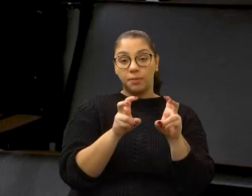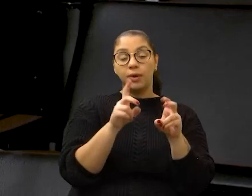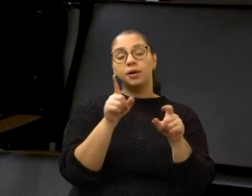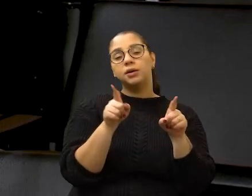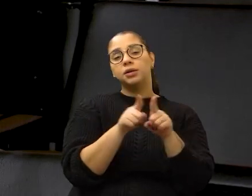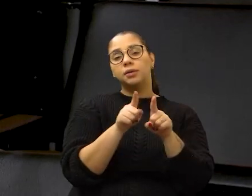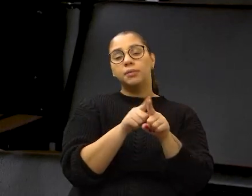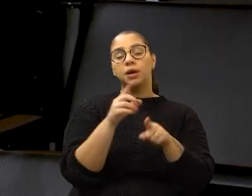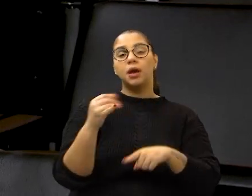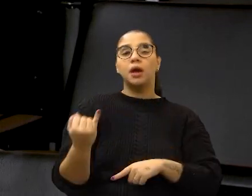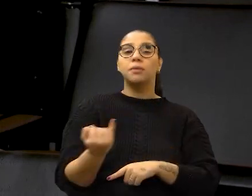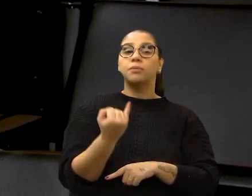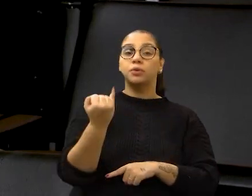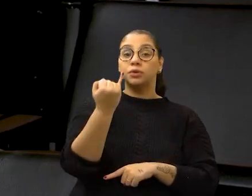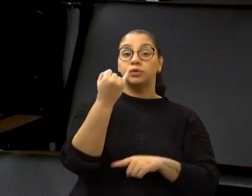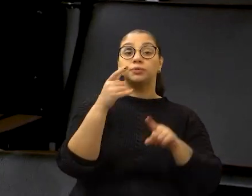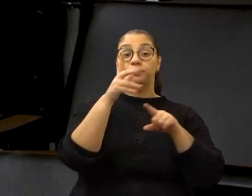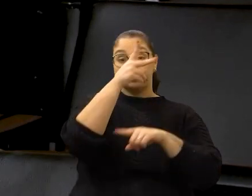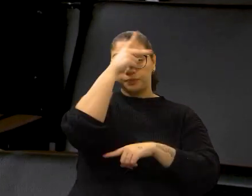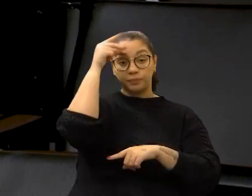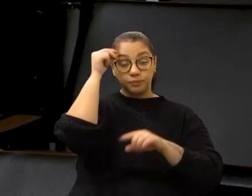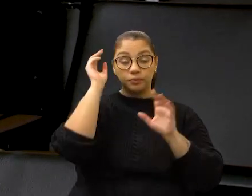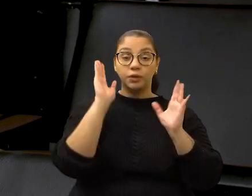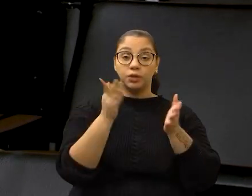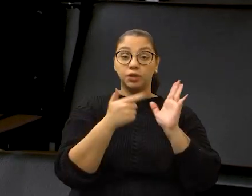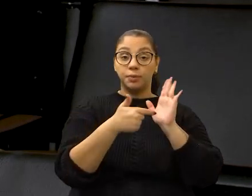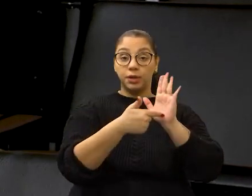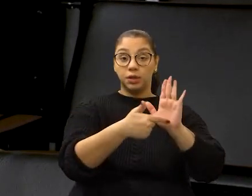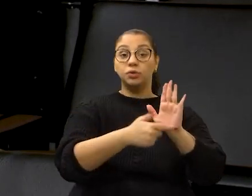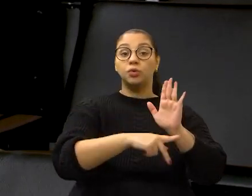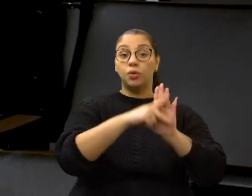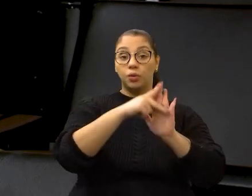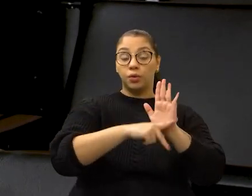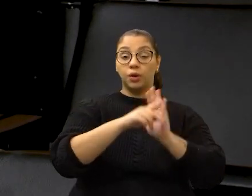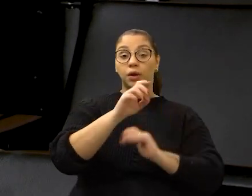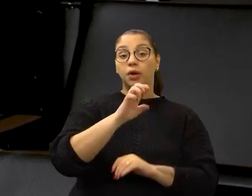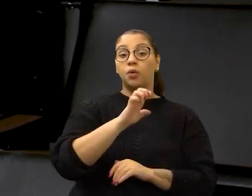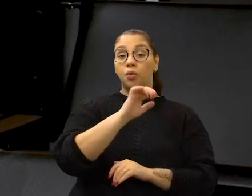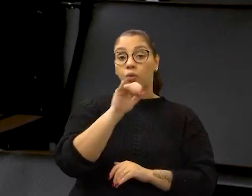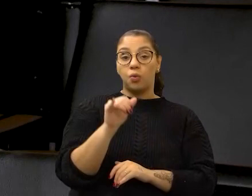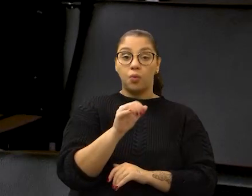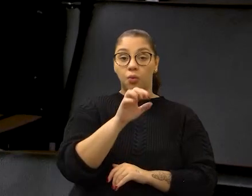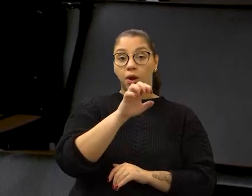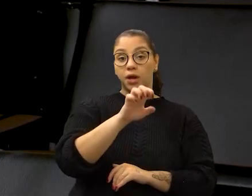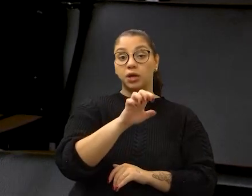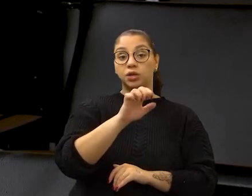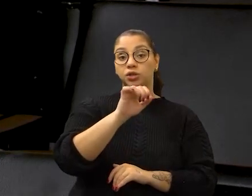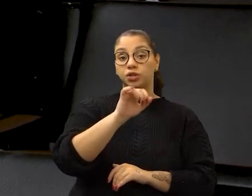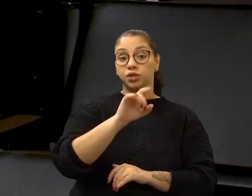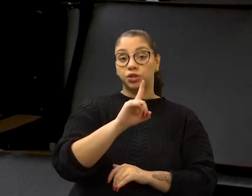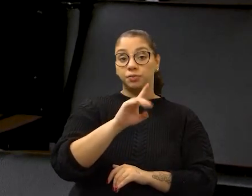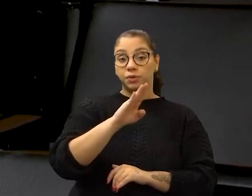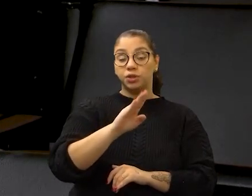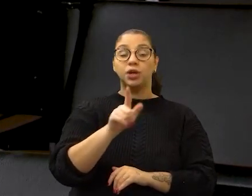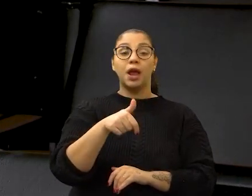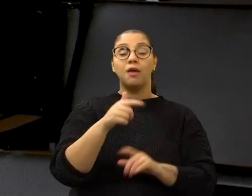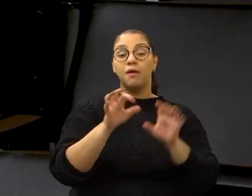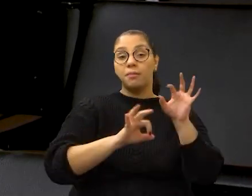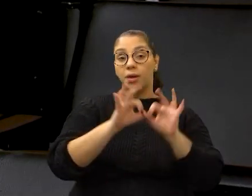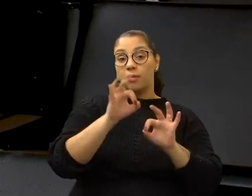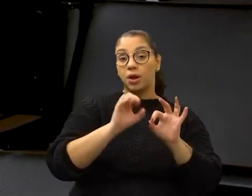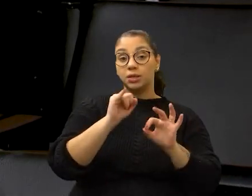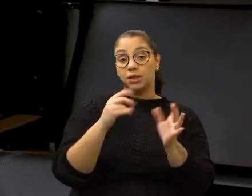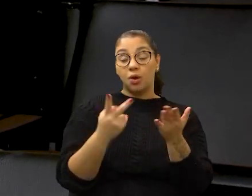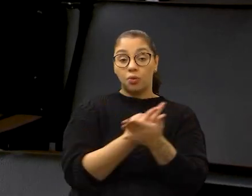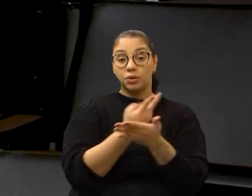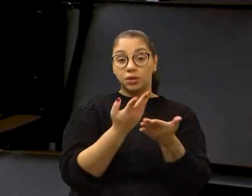a importância da prefeitura já apresentou um programa, o EGID, né, que vai capacitar as escolas para essas situações de